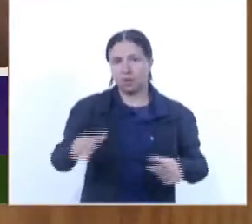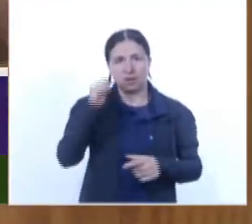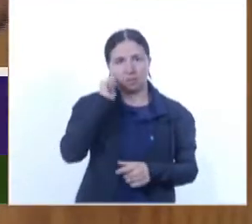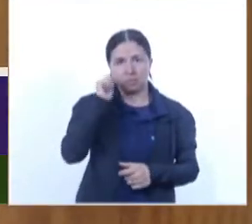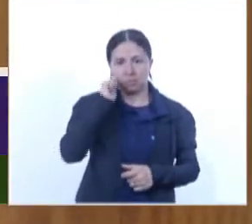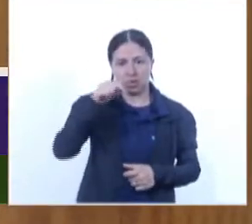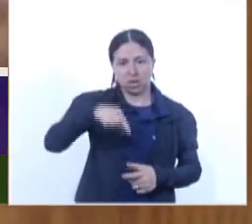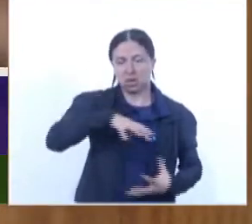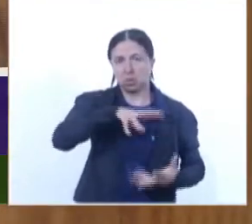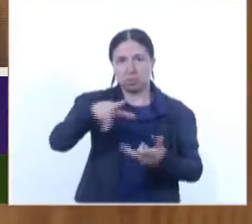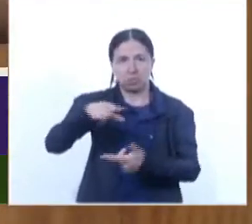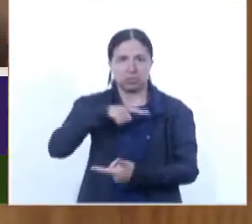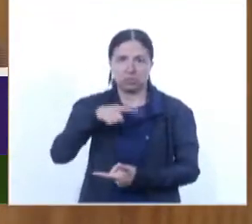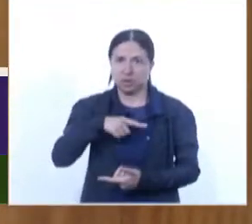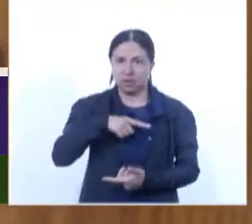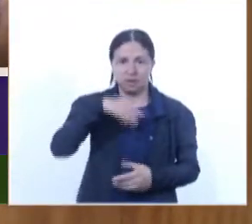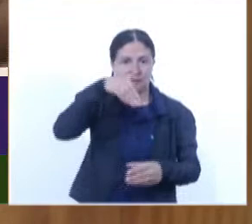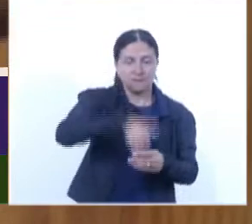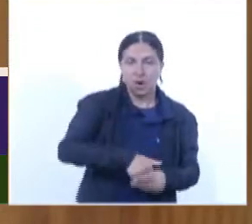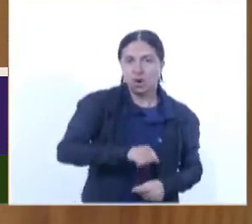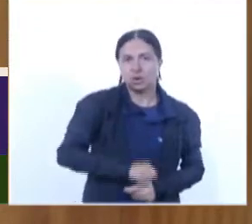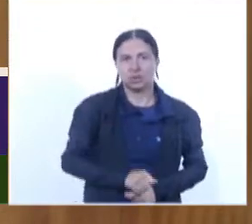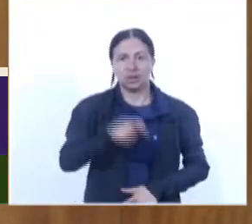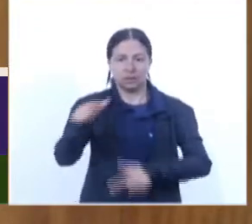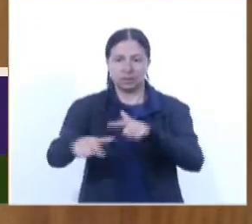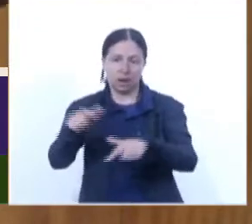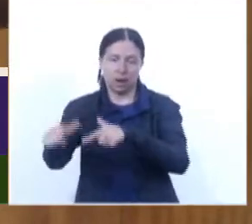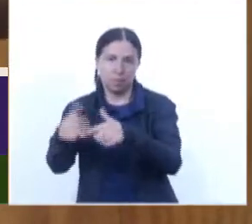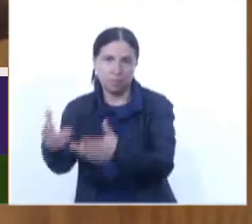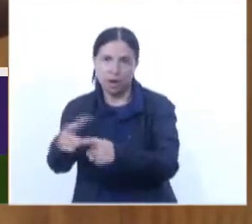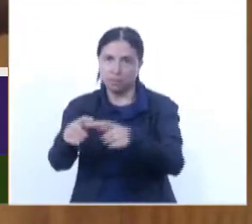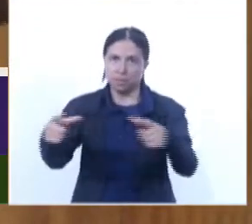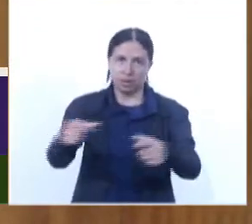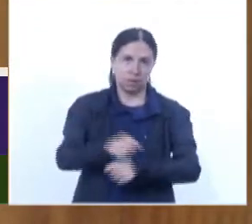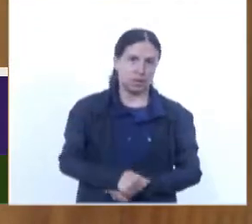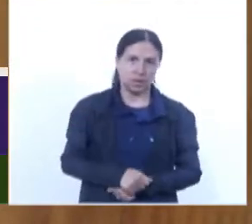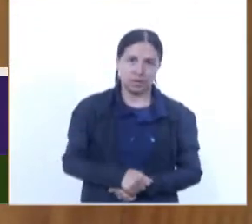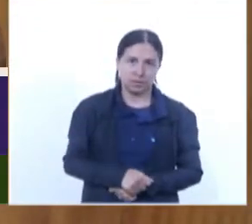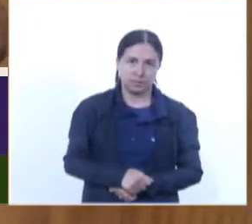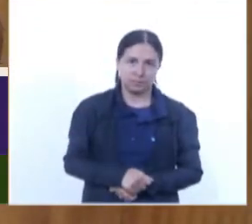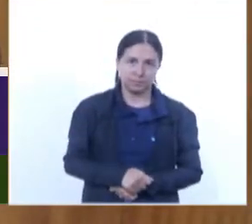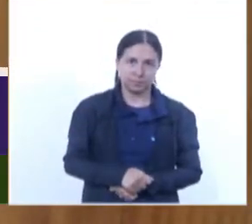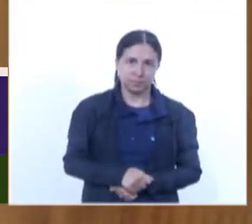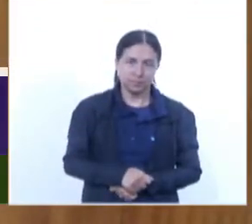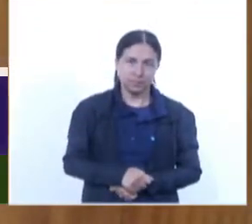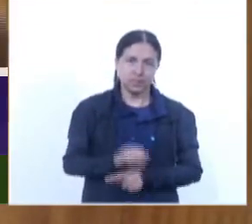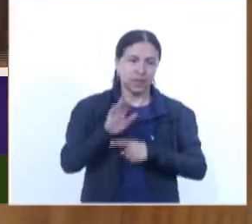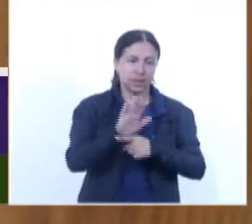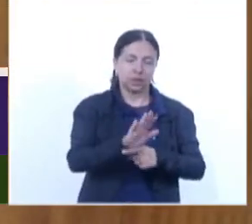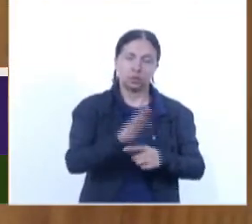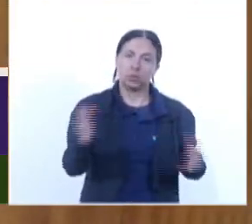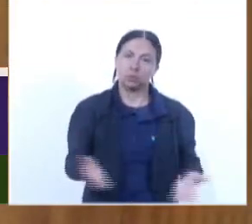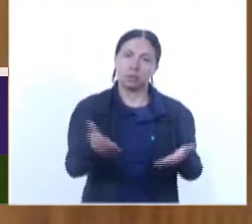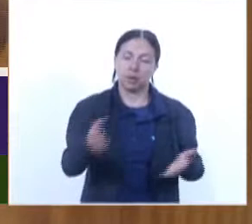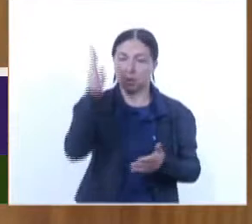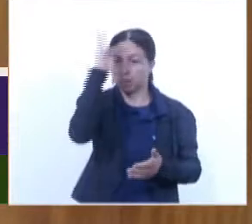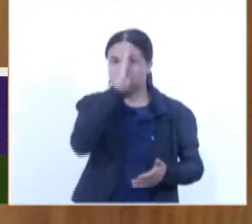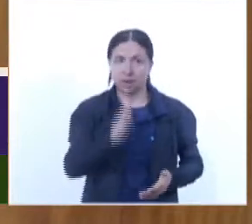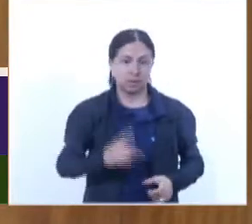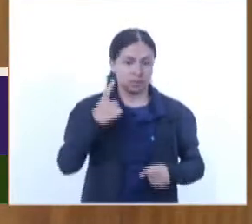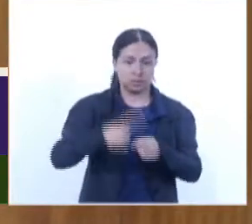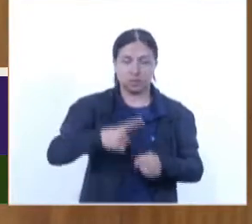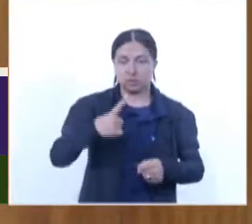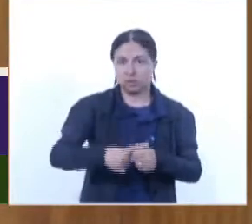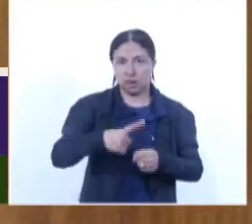como uma opada mão de obra economicamente ativa que sustenta essa nação E essa cidade Elas têm o direito